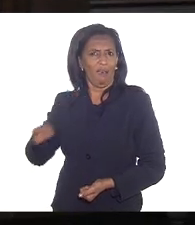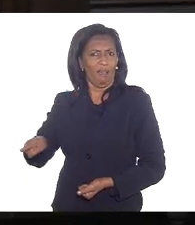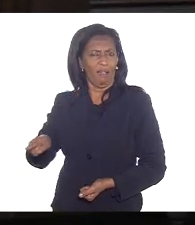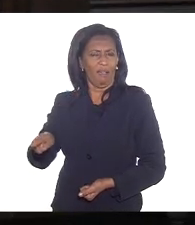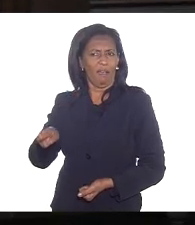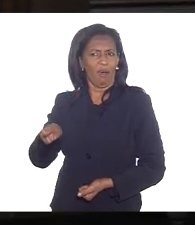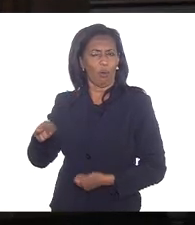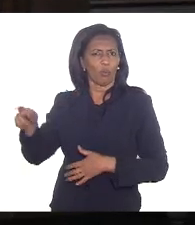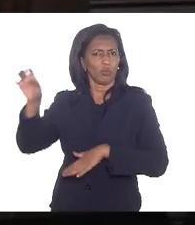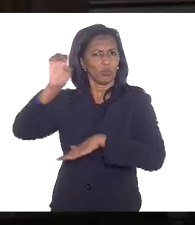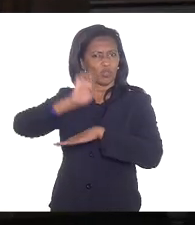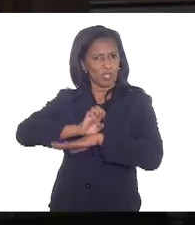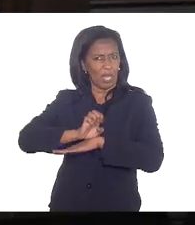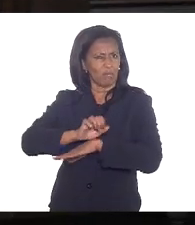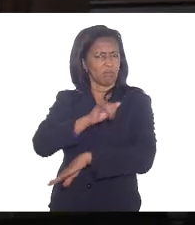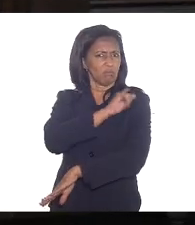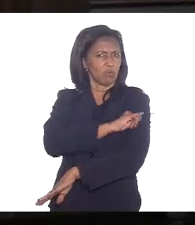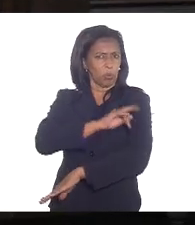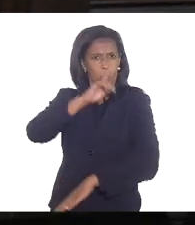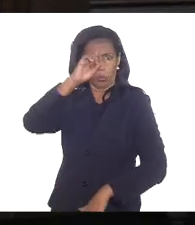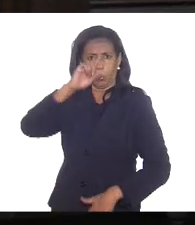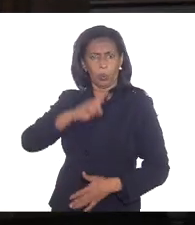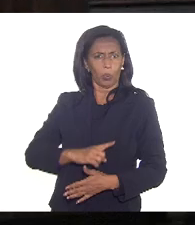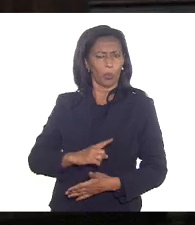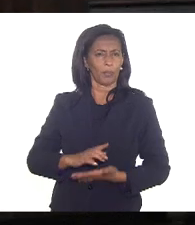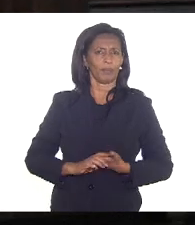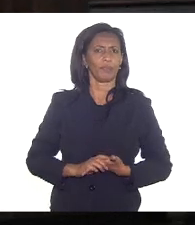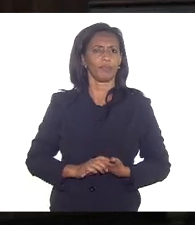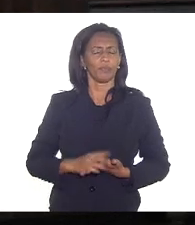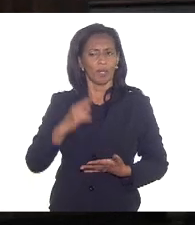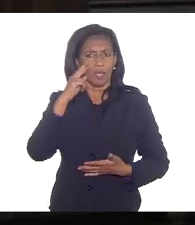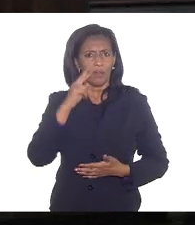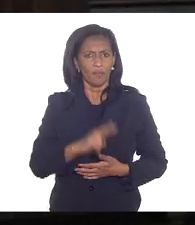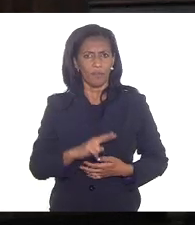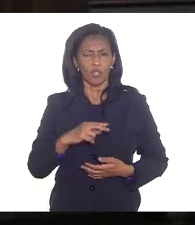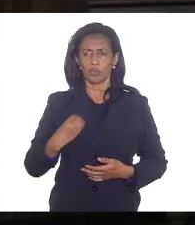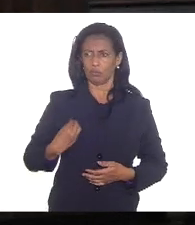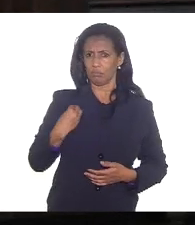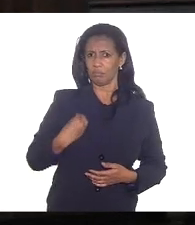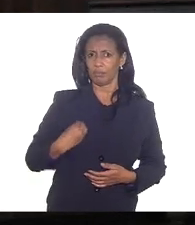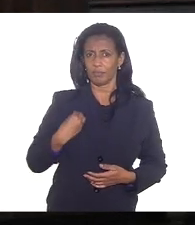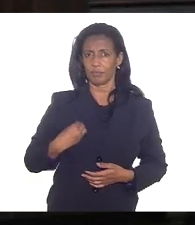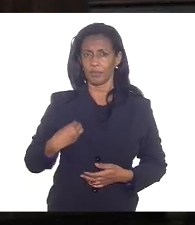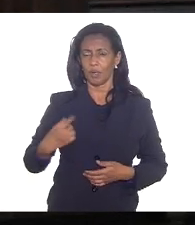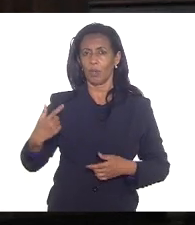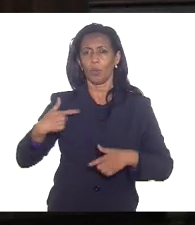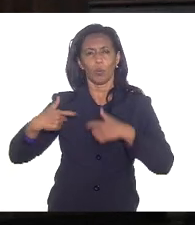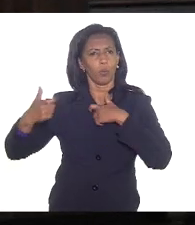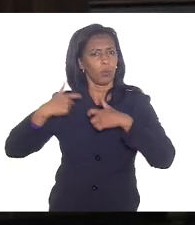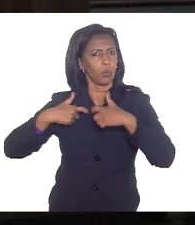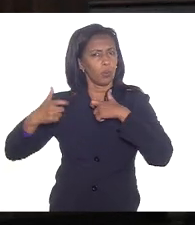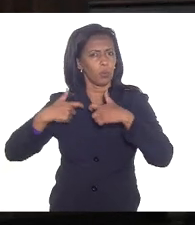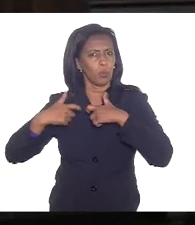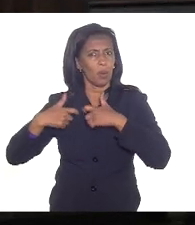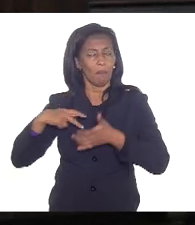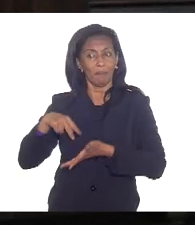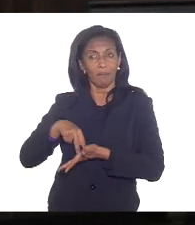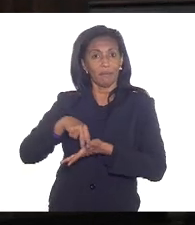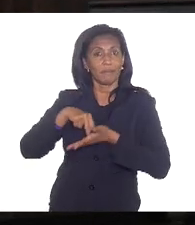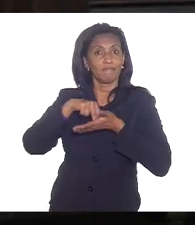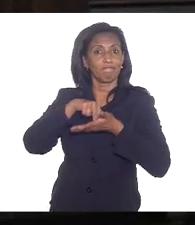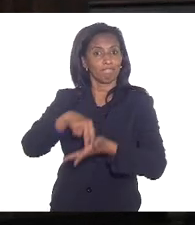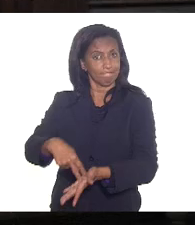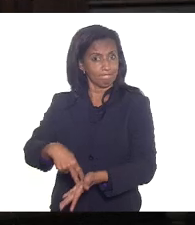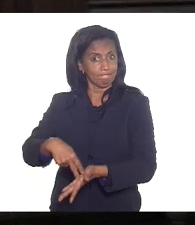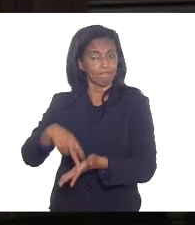no estado do Rio de na deu visto que estamos em e pronto para nos mantermos